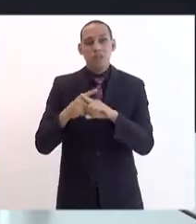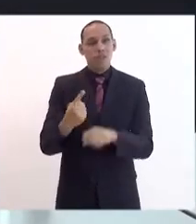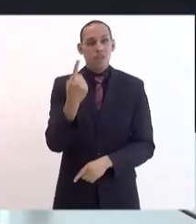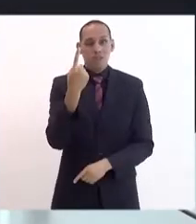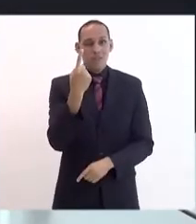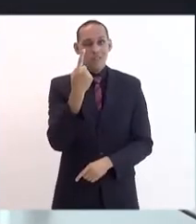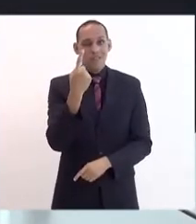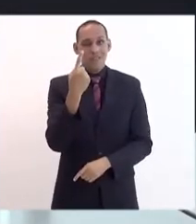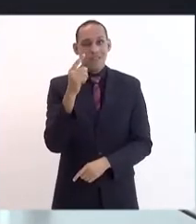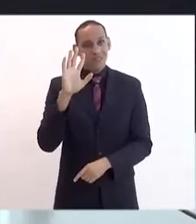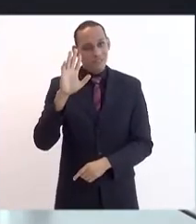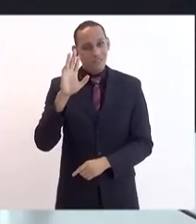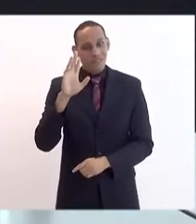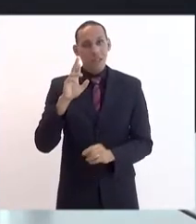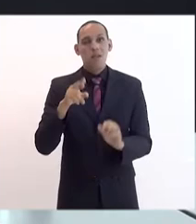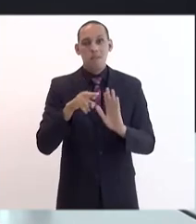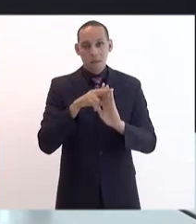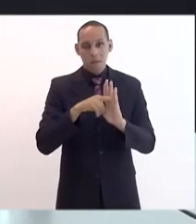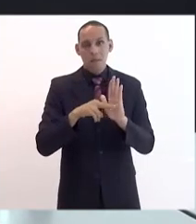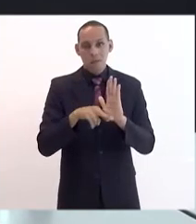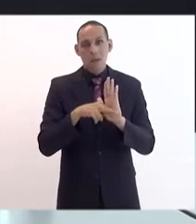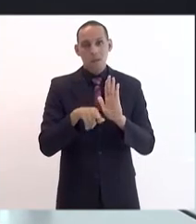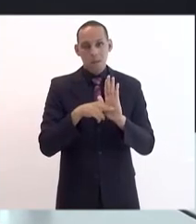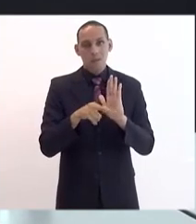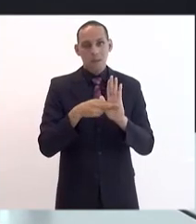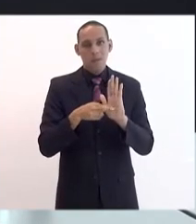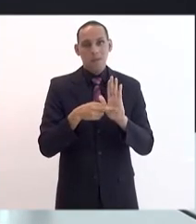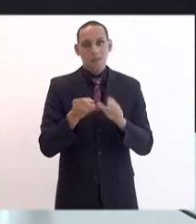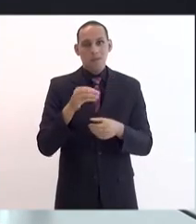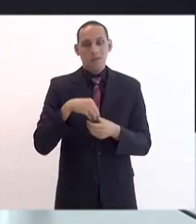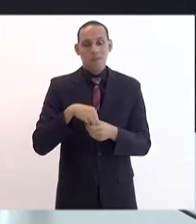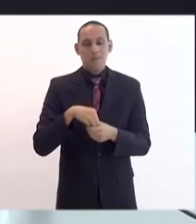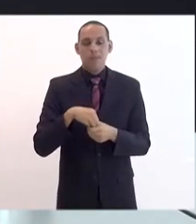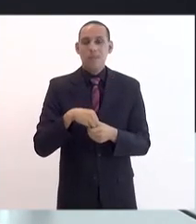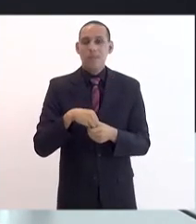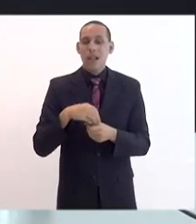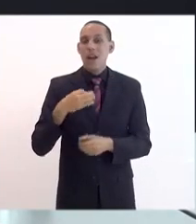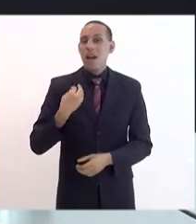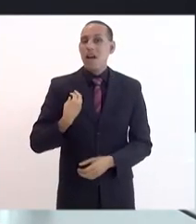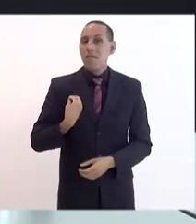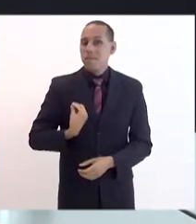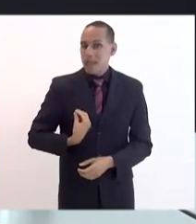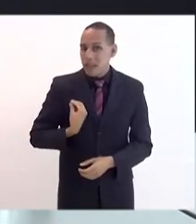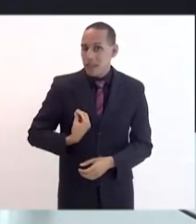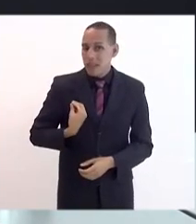Tem divergência? Regimental. É o seguinte, a presença na